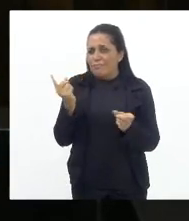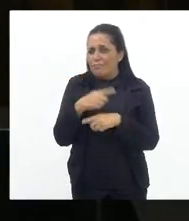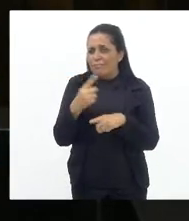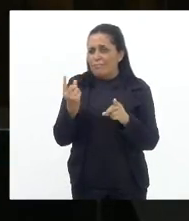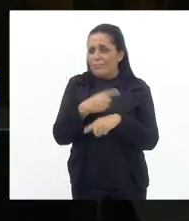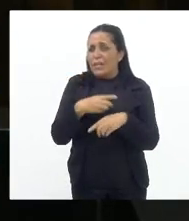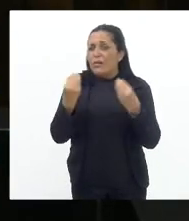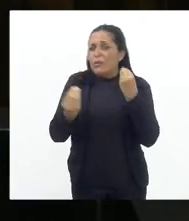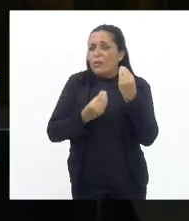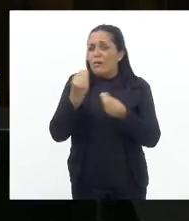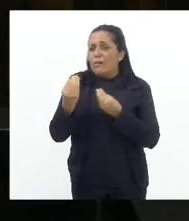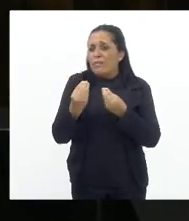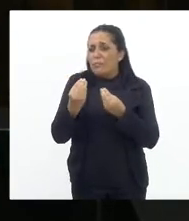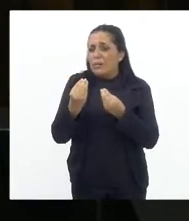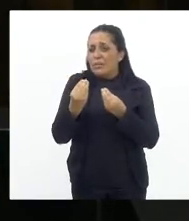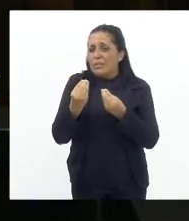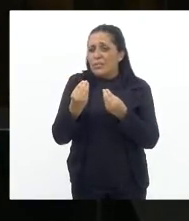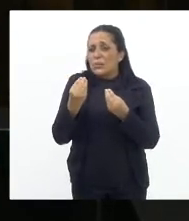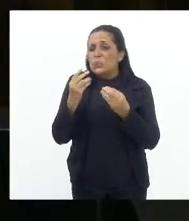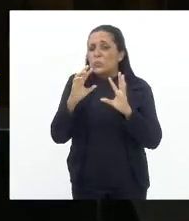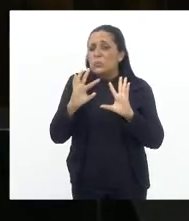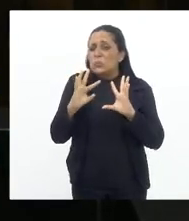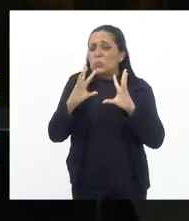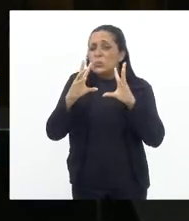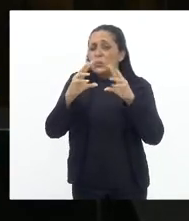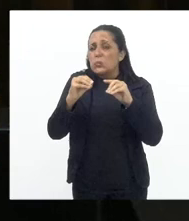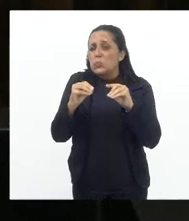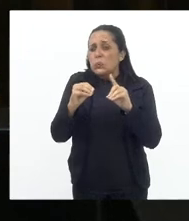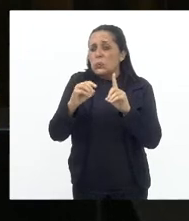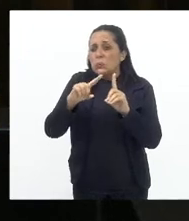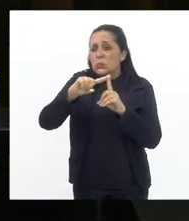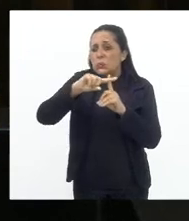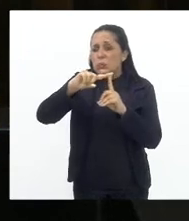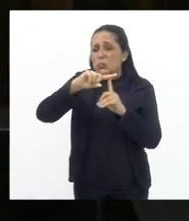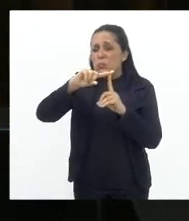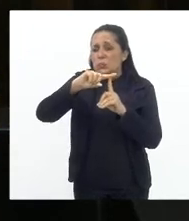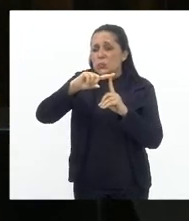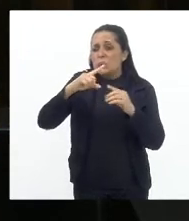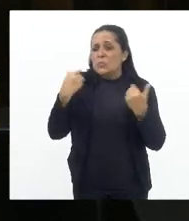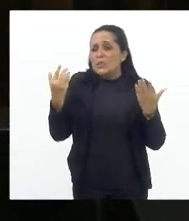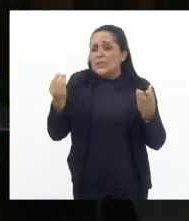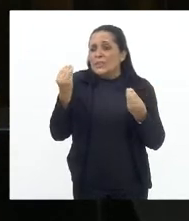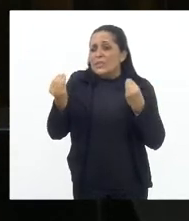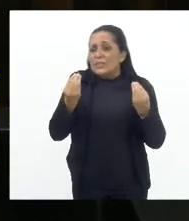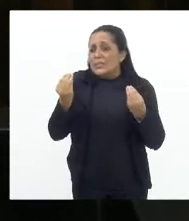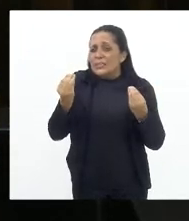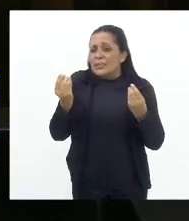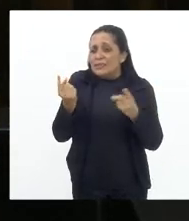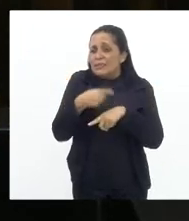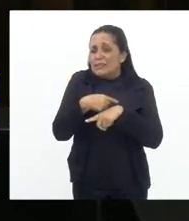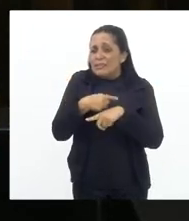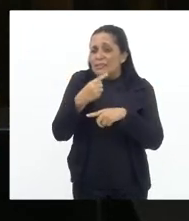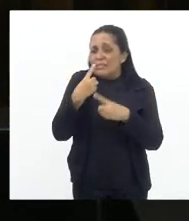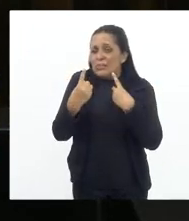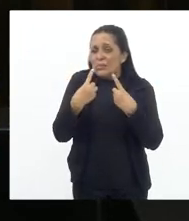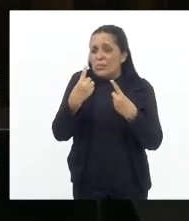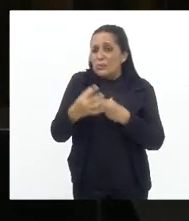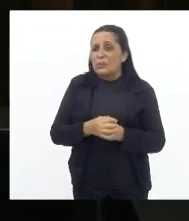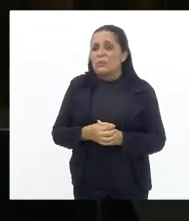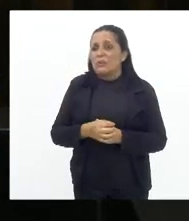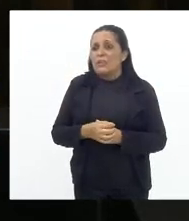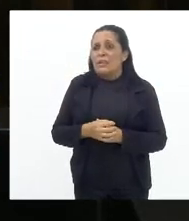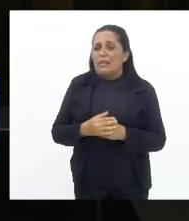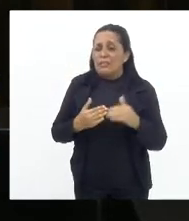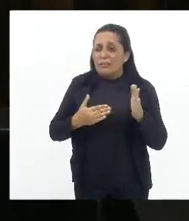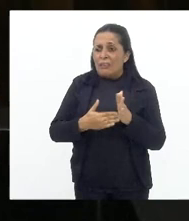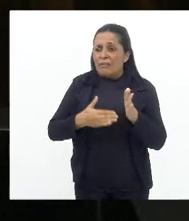é todo tipo de incoerência no discurso como bem disse aqui anteriormente aqueles que